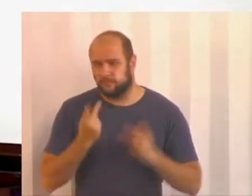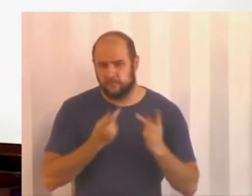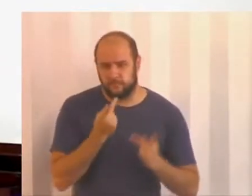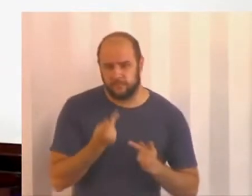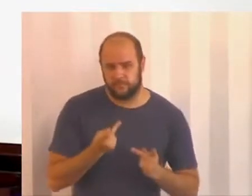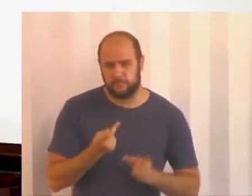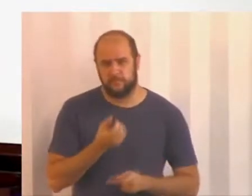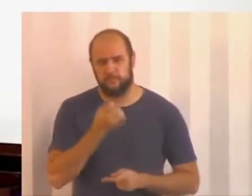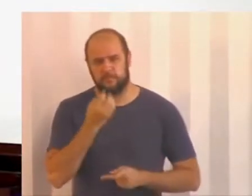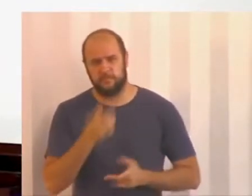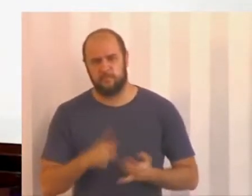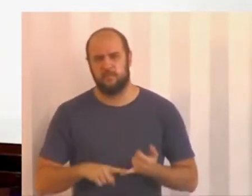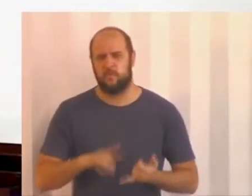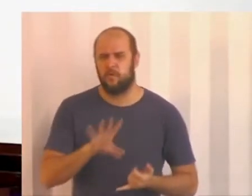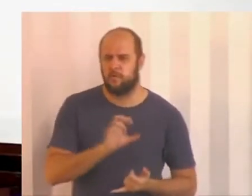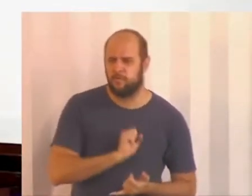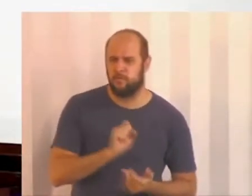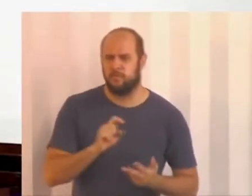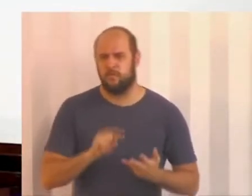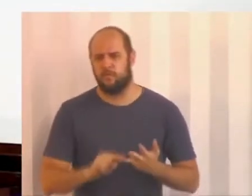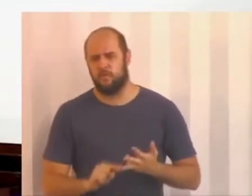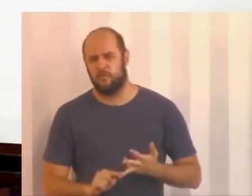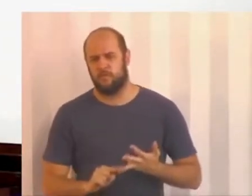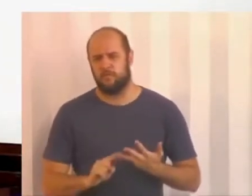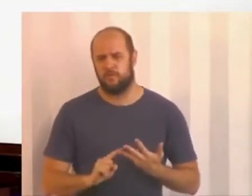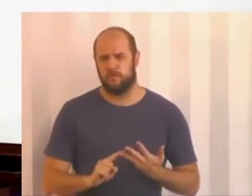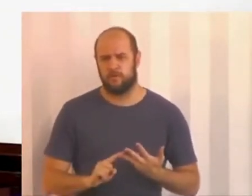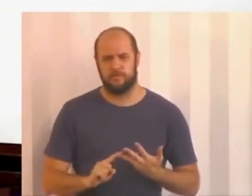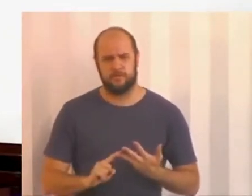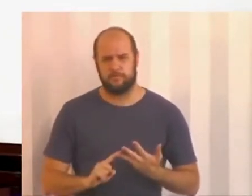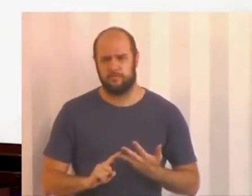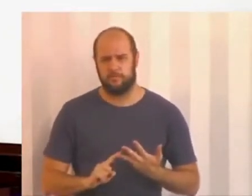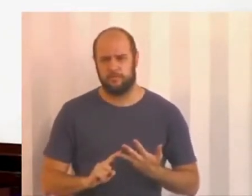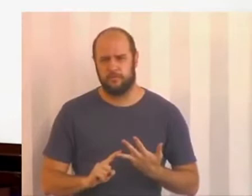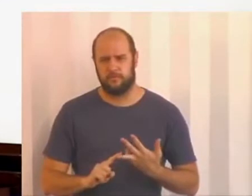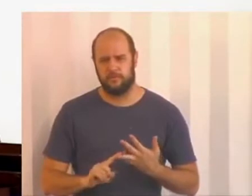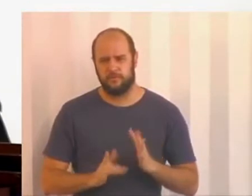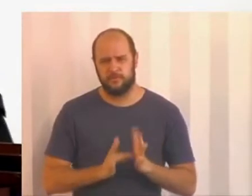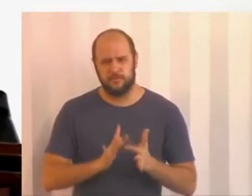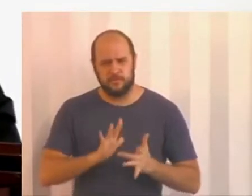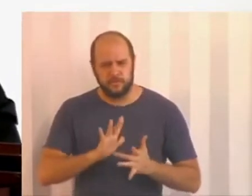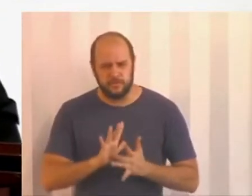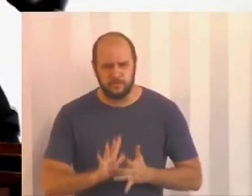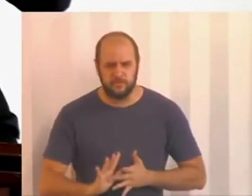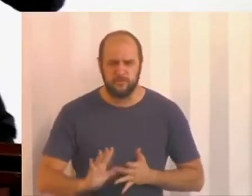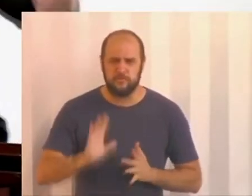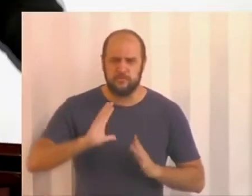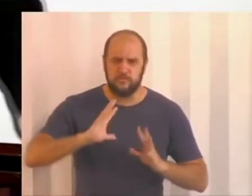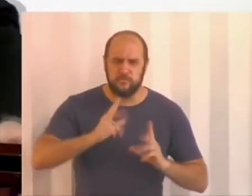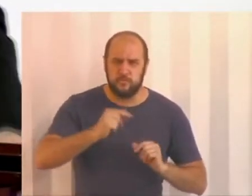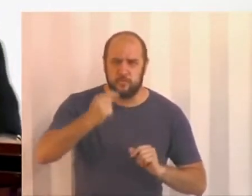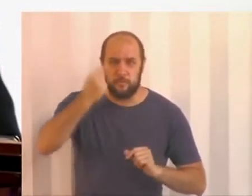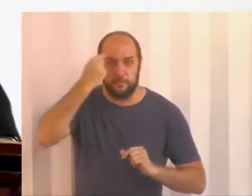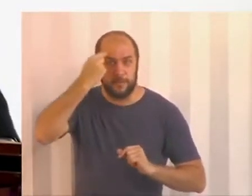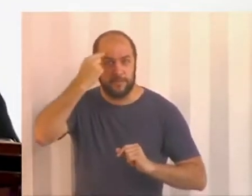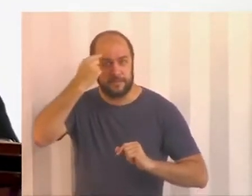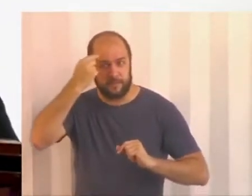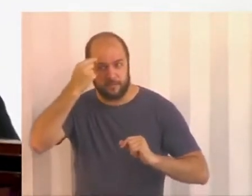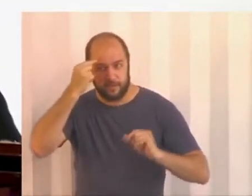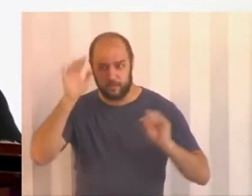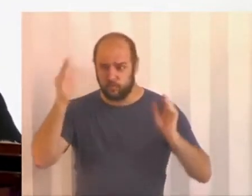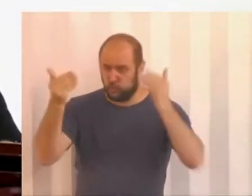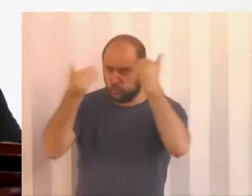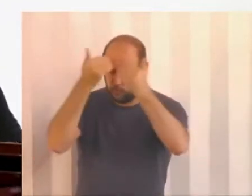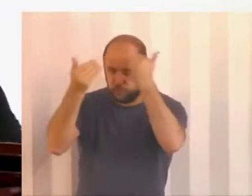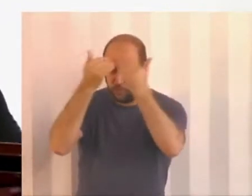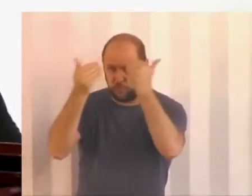tudo que é amável, tudo que é boa fama, se alguma virtude há, se algum louvor existe, que seja isso que ocupe o vosso pensamento.